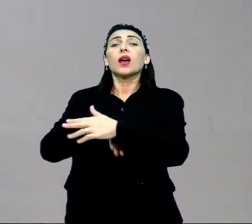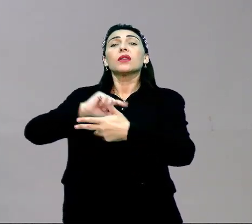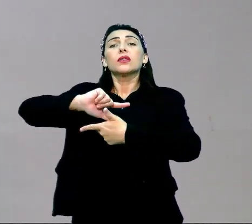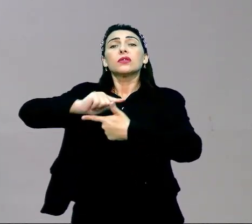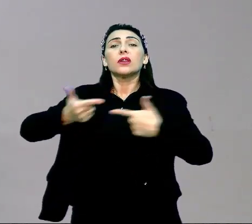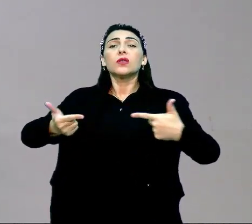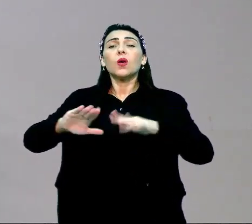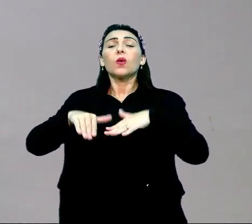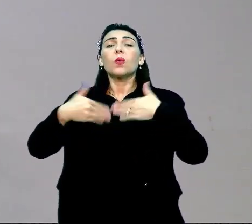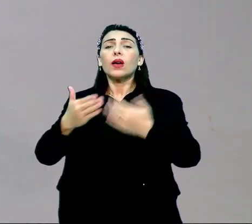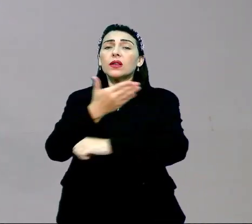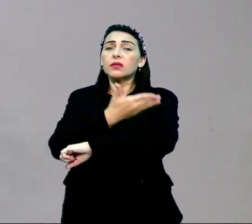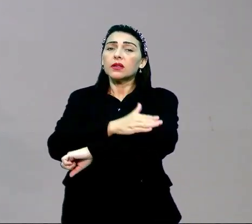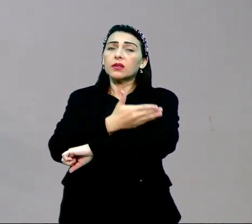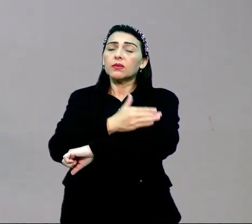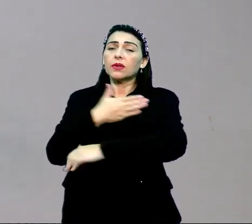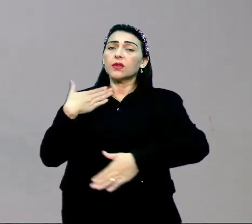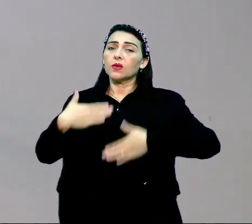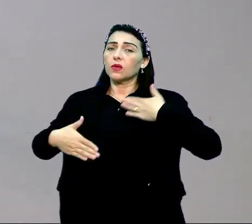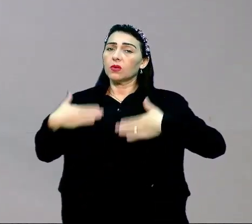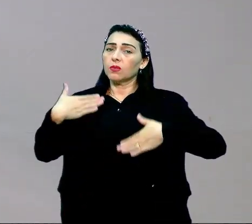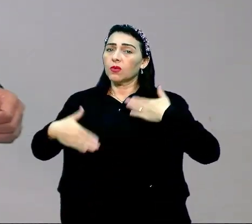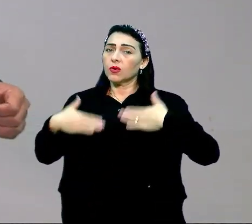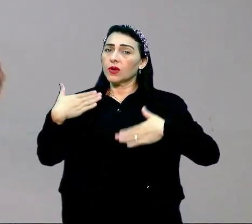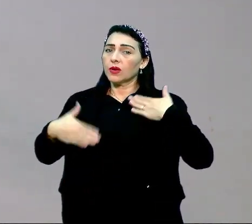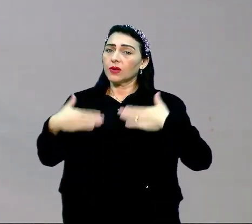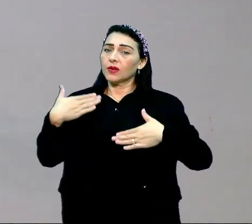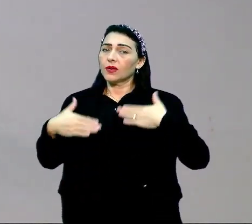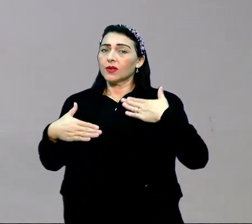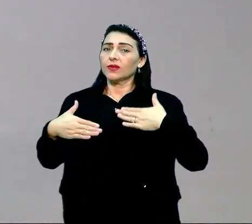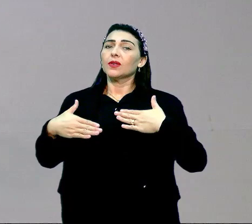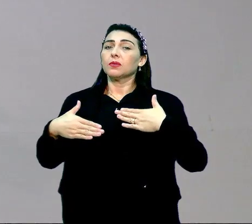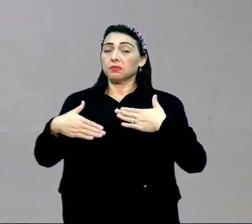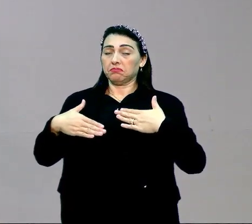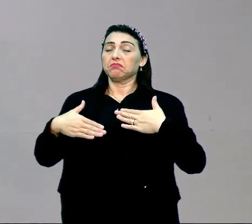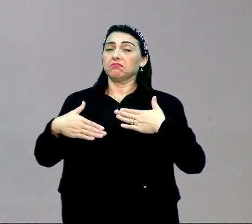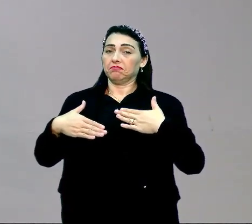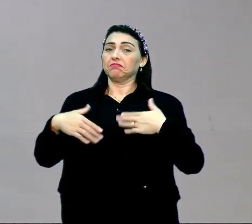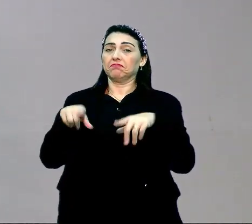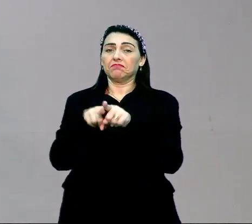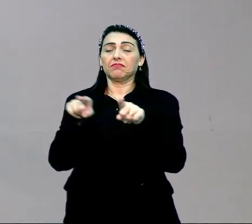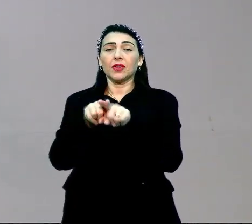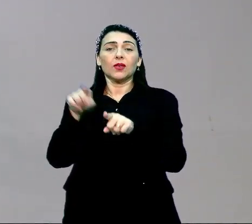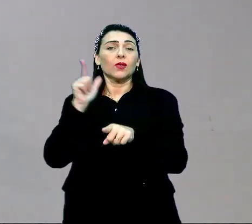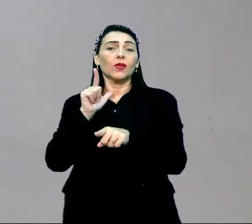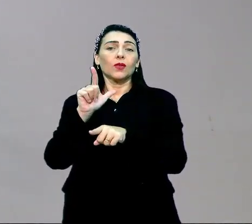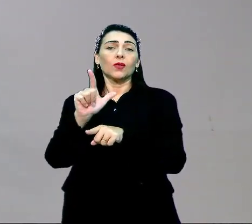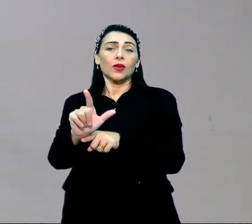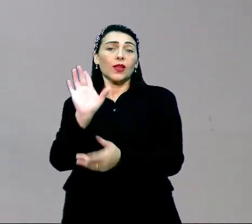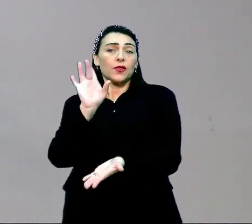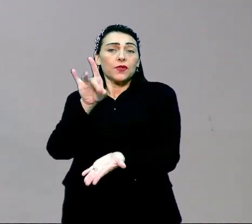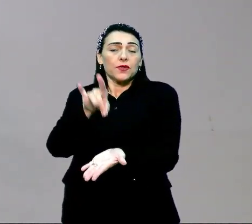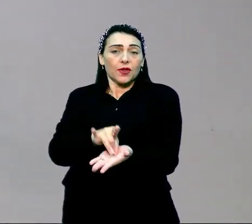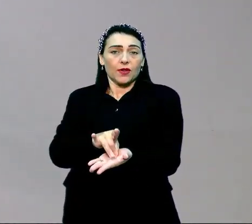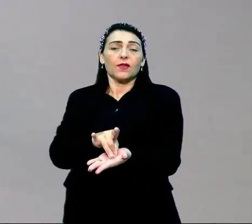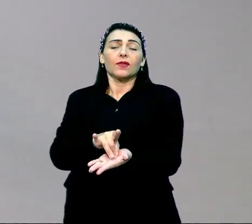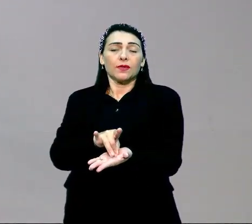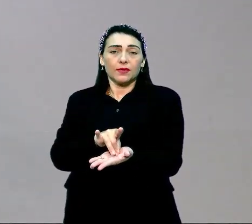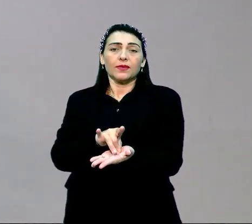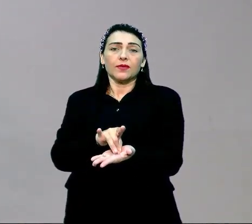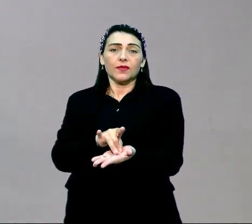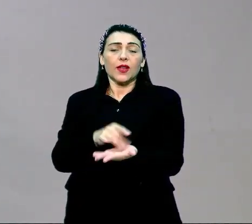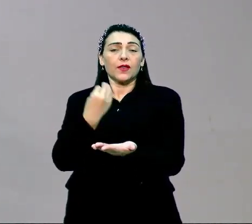e quais são essas práticas corporais, porque aqui a gente vai na malemolência e a gente vai conseguir oficialmente,